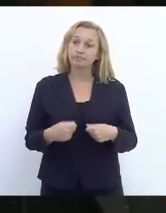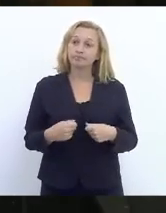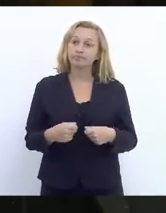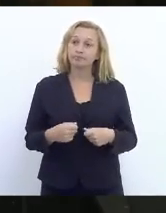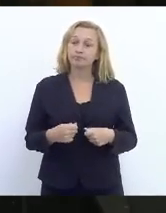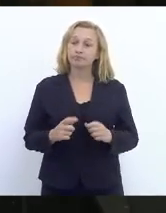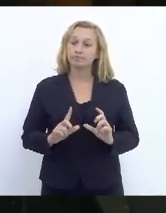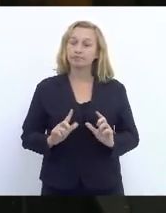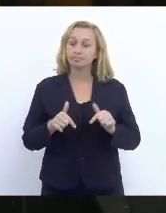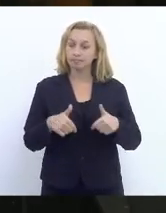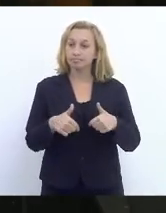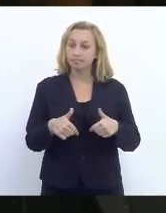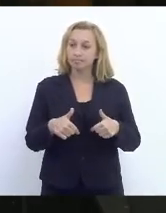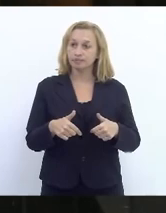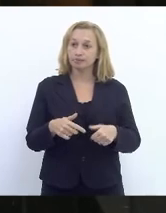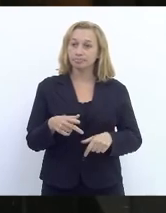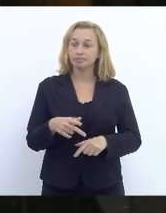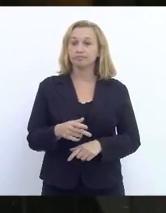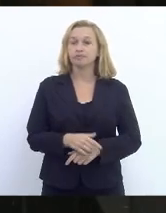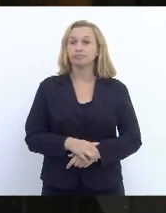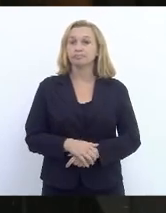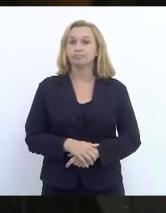gestos e ações